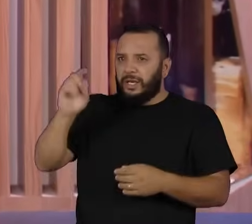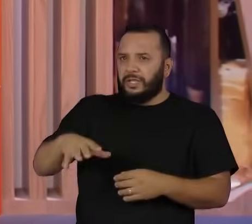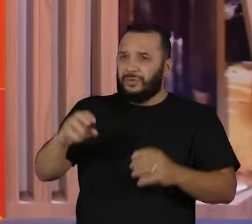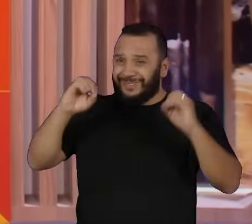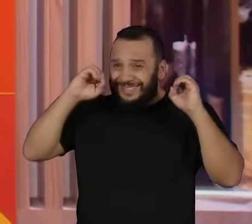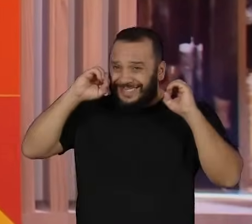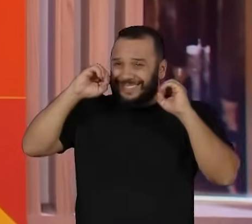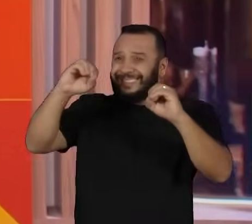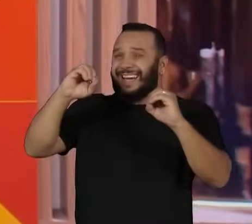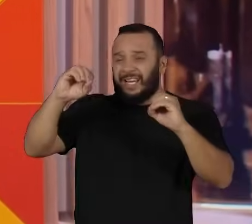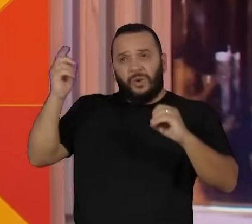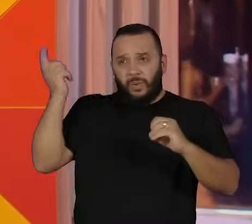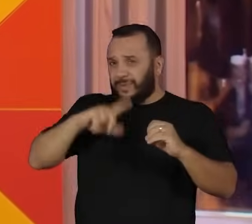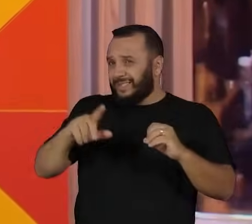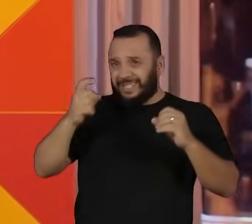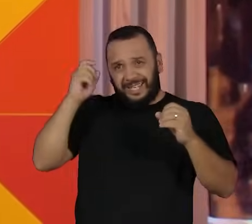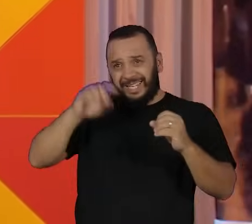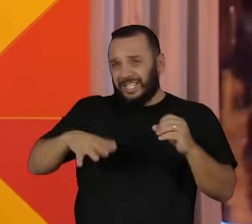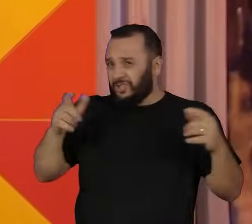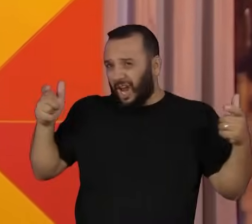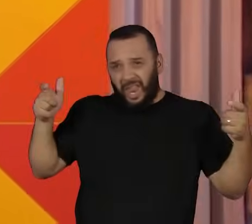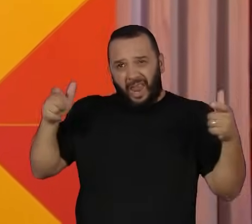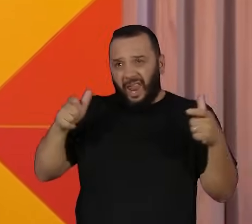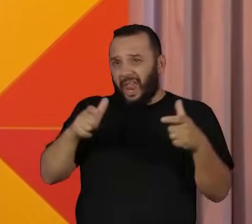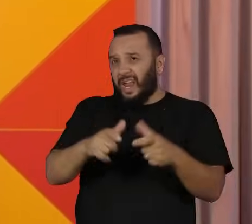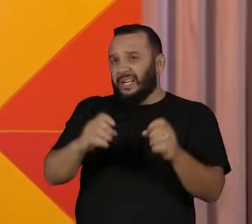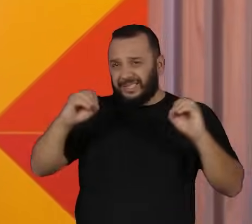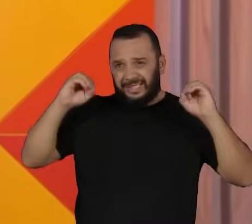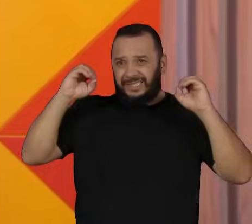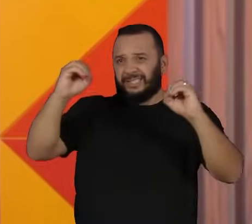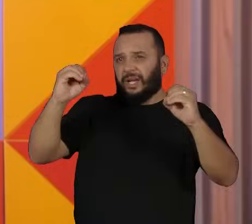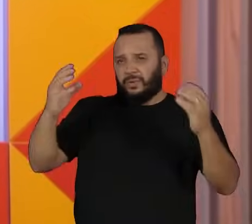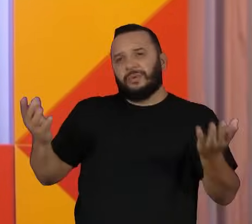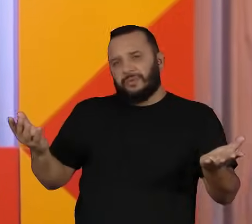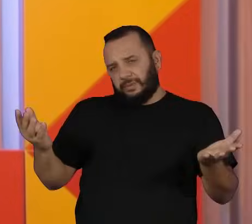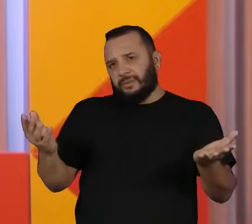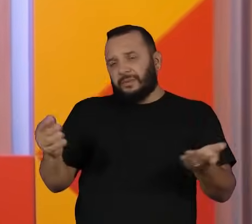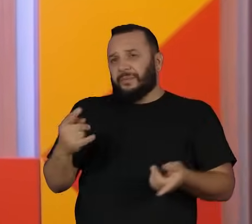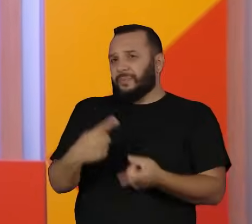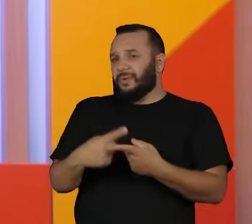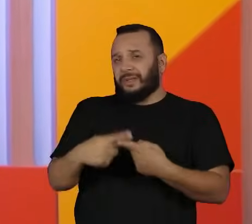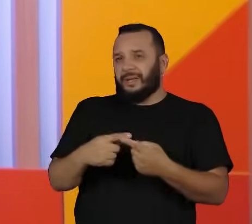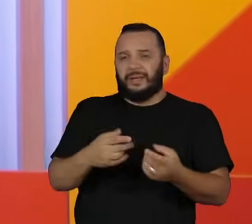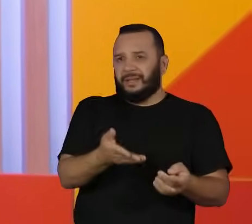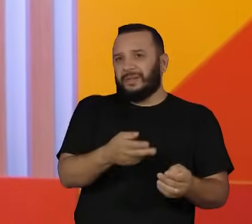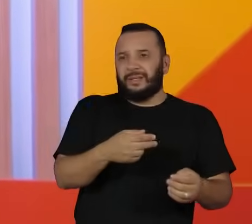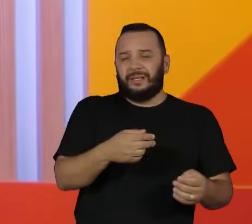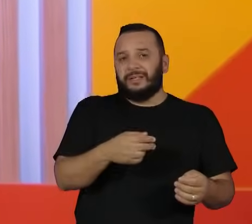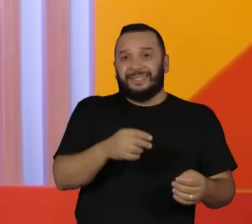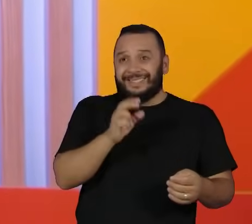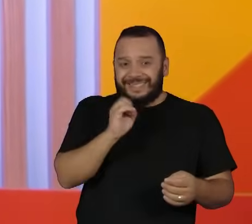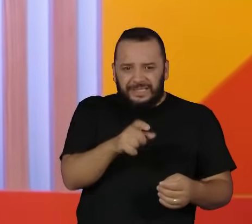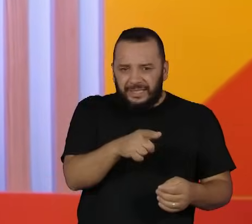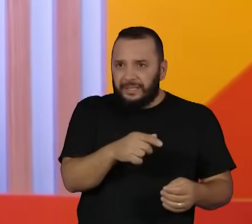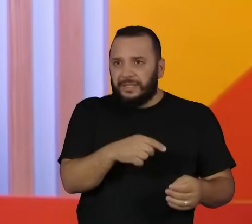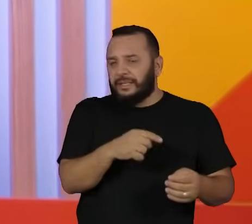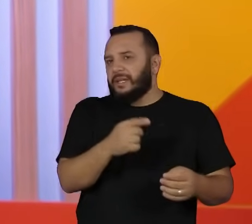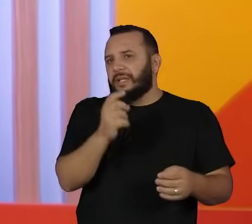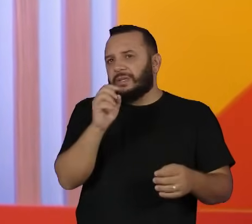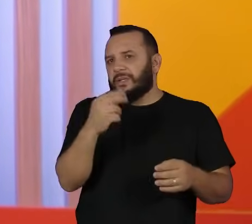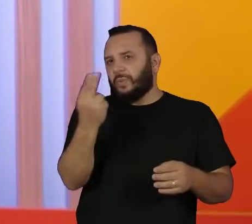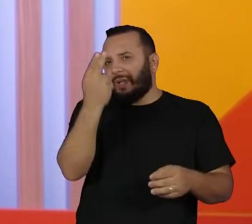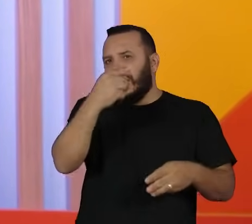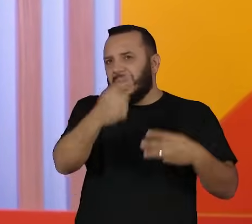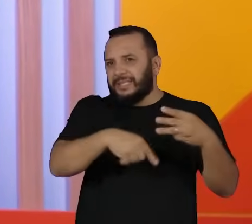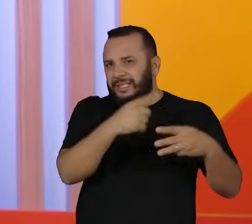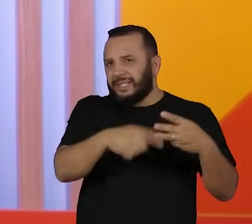quase que a redução completa disso que a gente chama de lixo, que é aquilo que não pode ser reciclado, que vai ser eventualmente descartado em algum